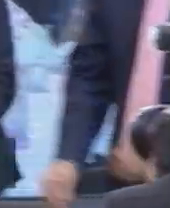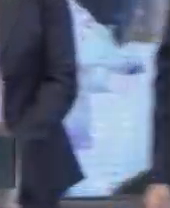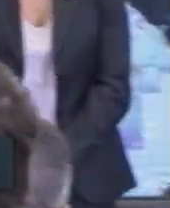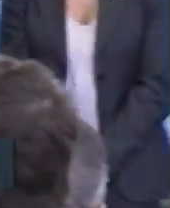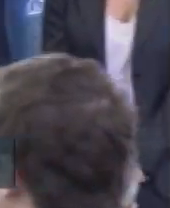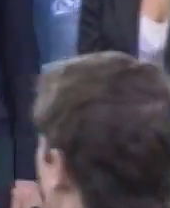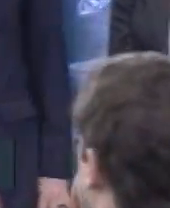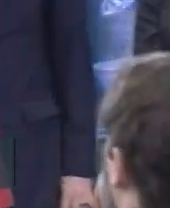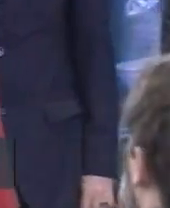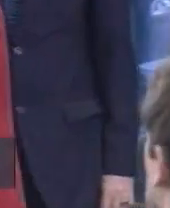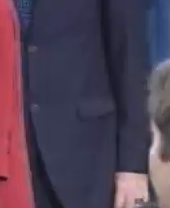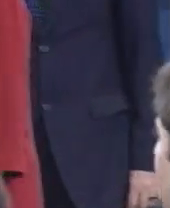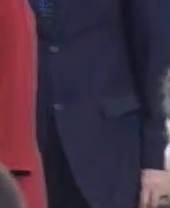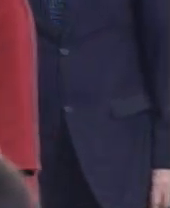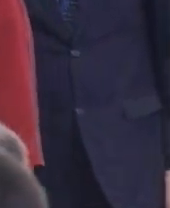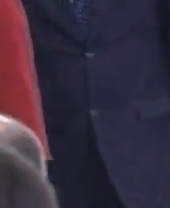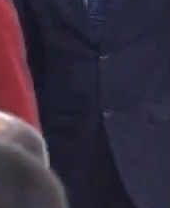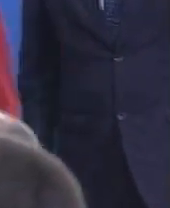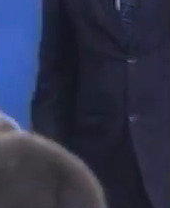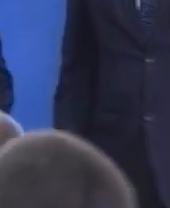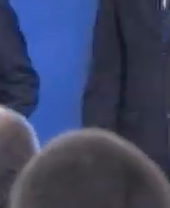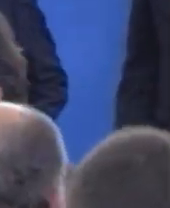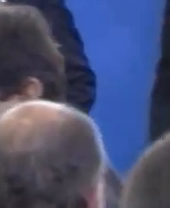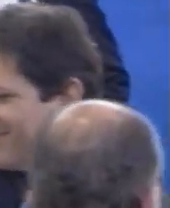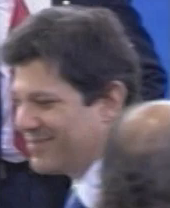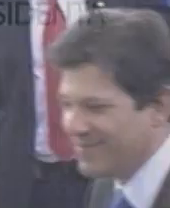Está encerrada esta cerimônia.